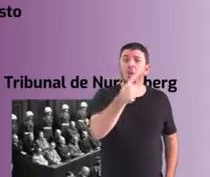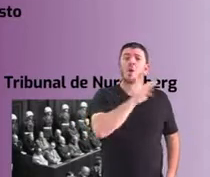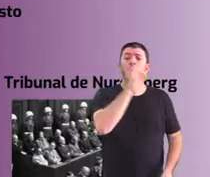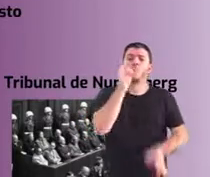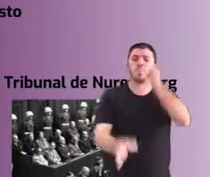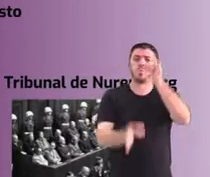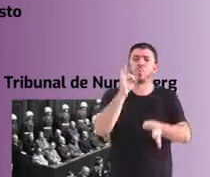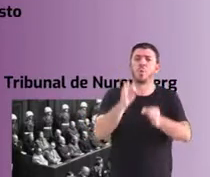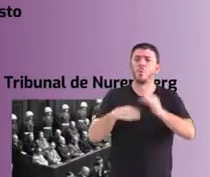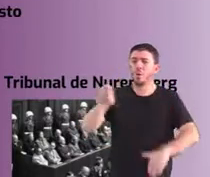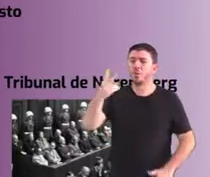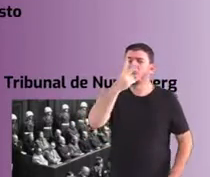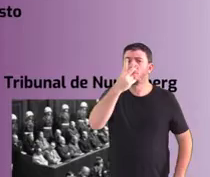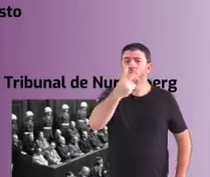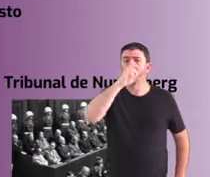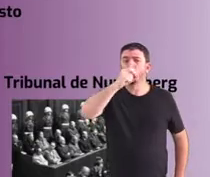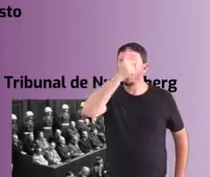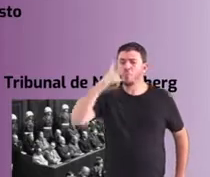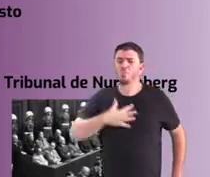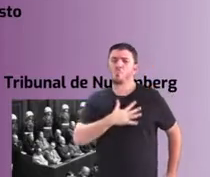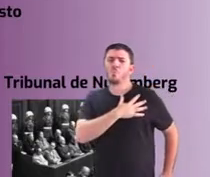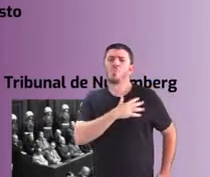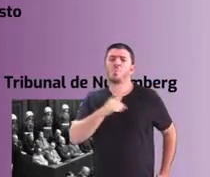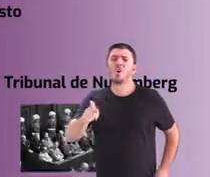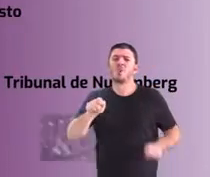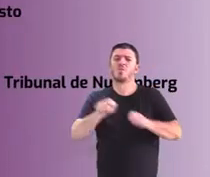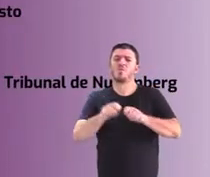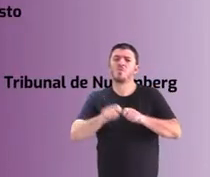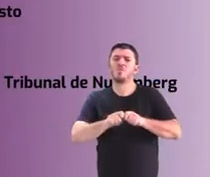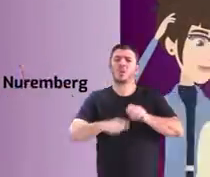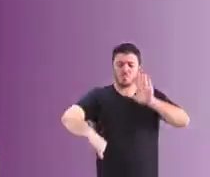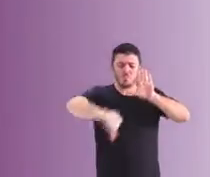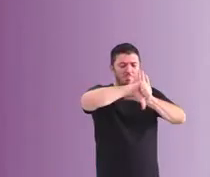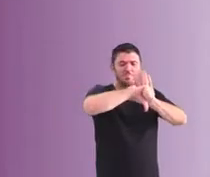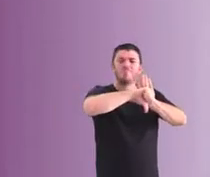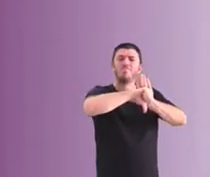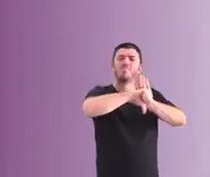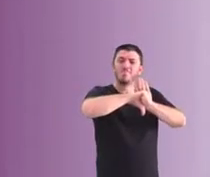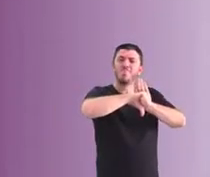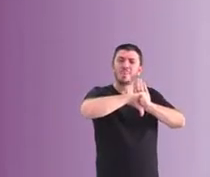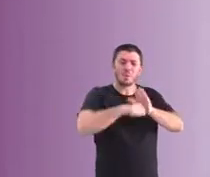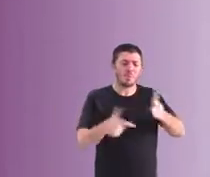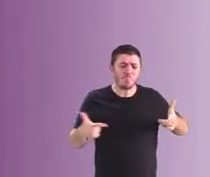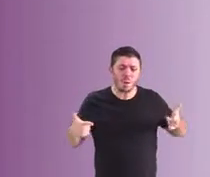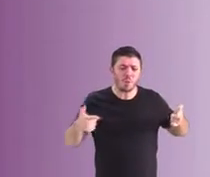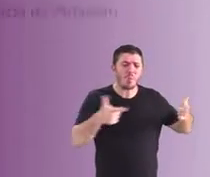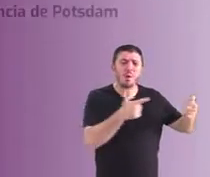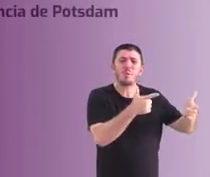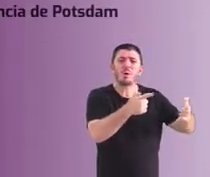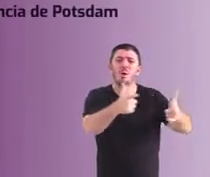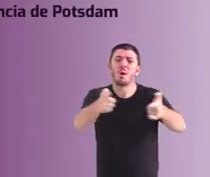nazistas acusados de crimes de guerra e contra a humanidade. A Conferência de Potsdam